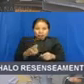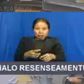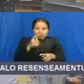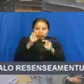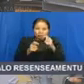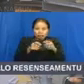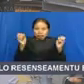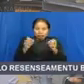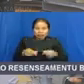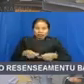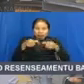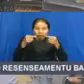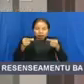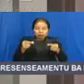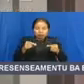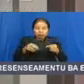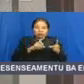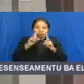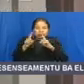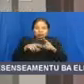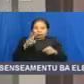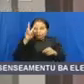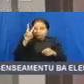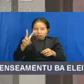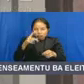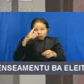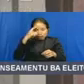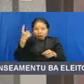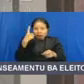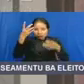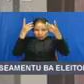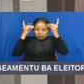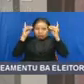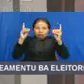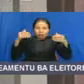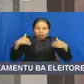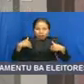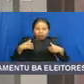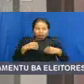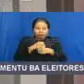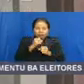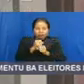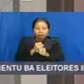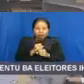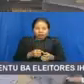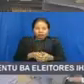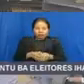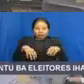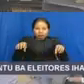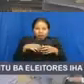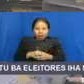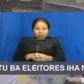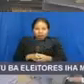Tribunal Silafo no halo julgamento Badala Rua, também mantém decisão na BIA ONA, onde halo execução.